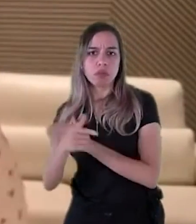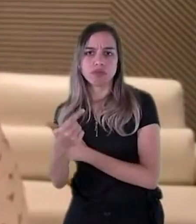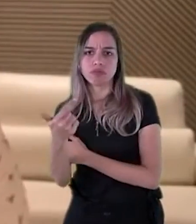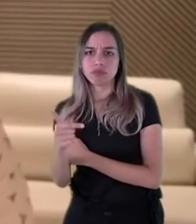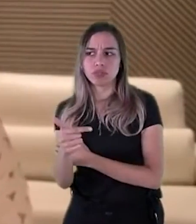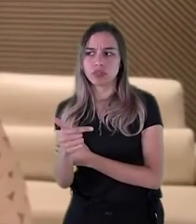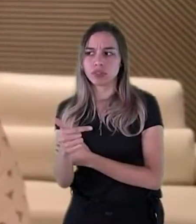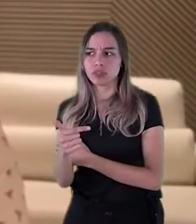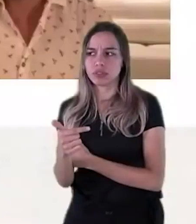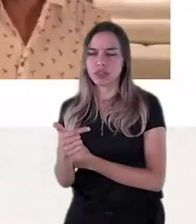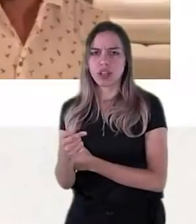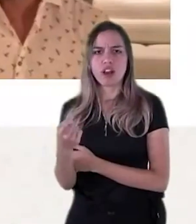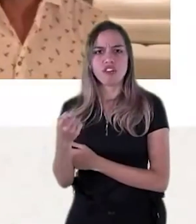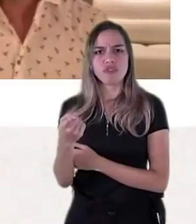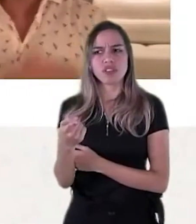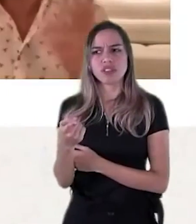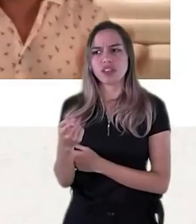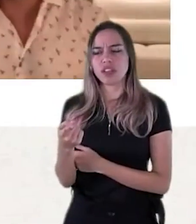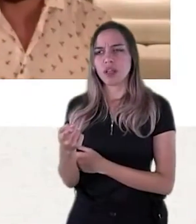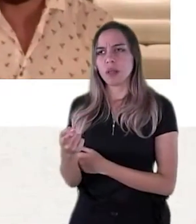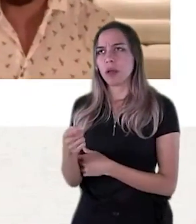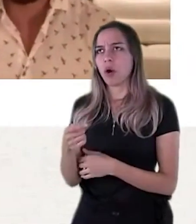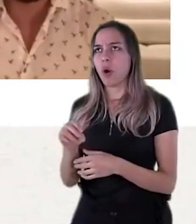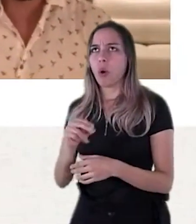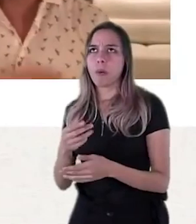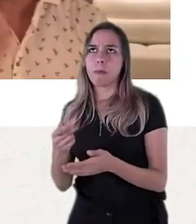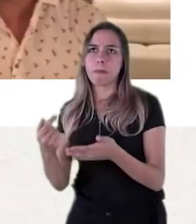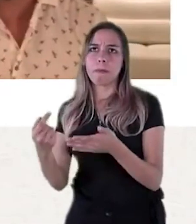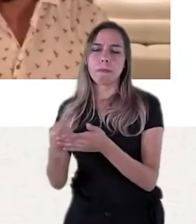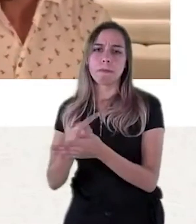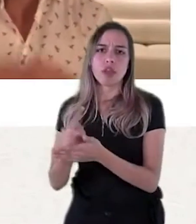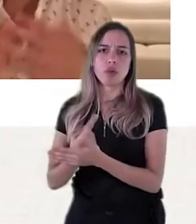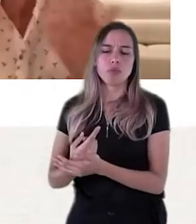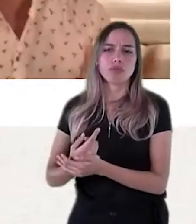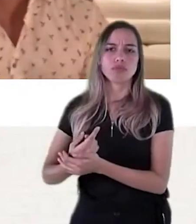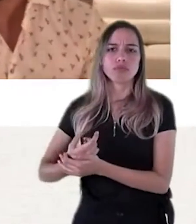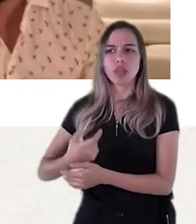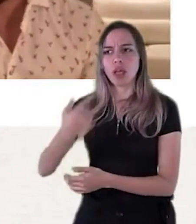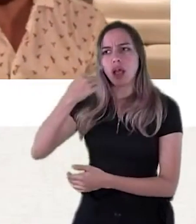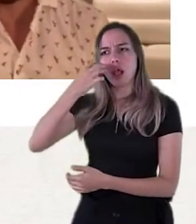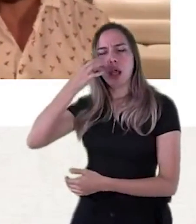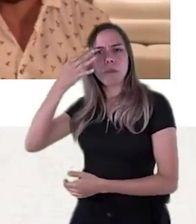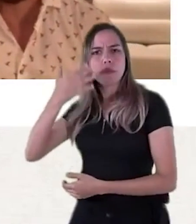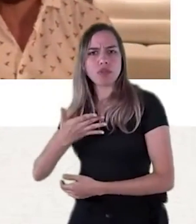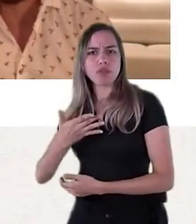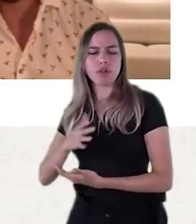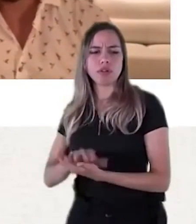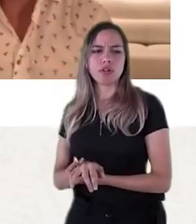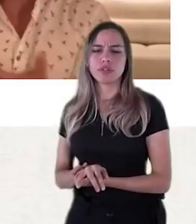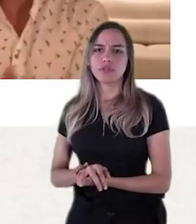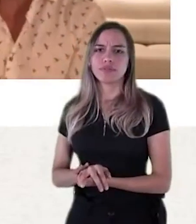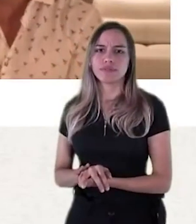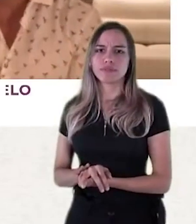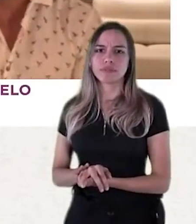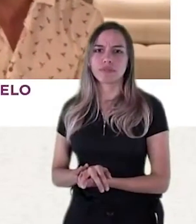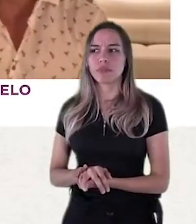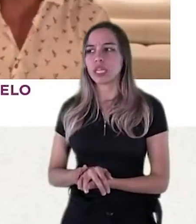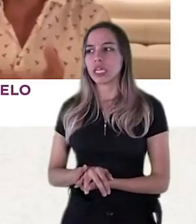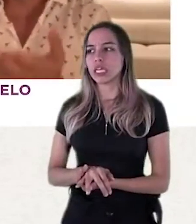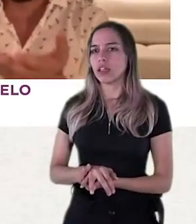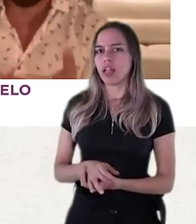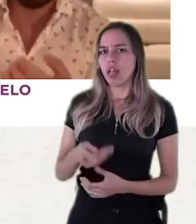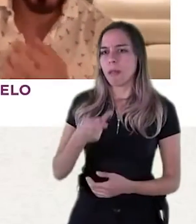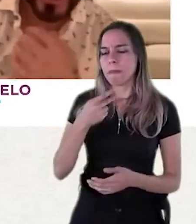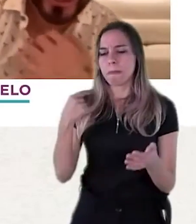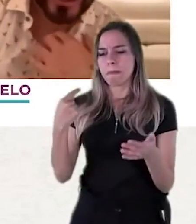você faz ginástica todo dia? Como é a sua alimentação? Como é o seu dia a dia? O que isso interessa às pessoas? Estou lançando um livro,